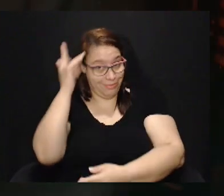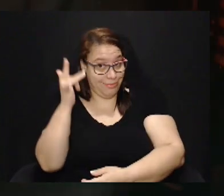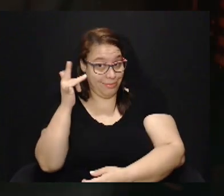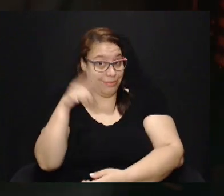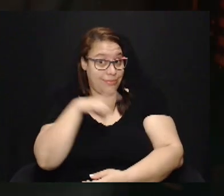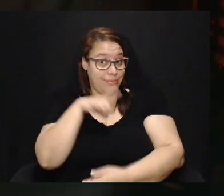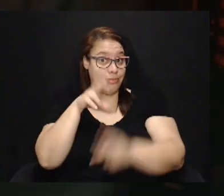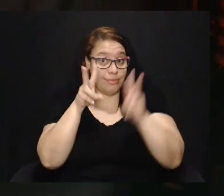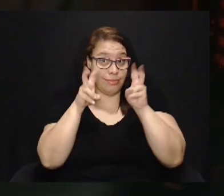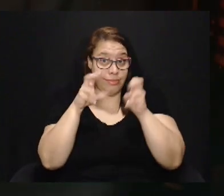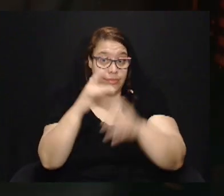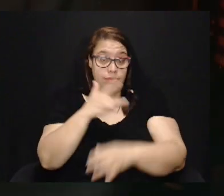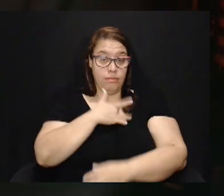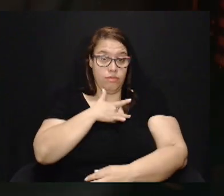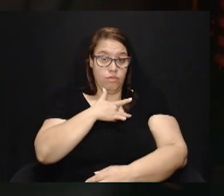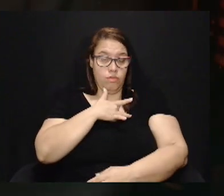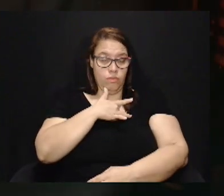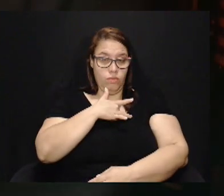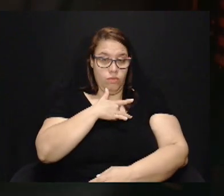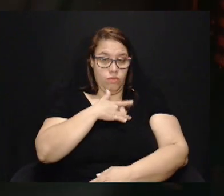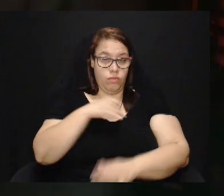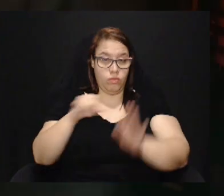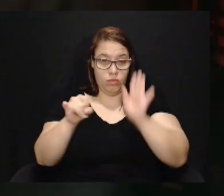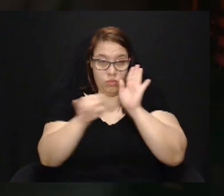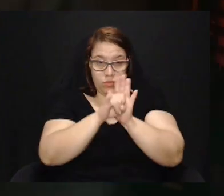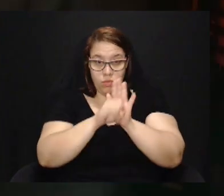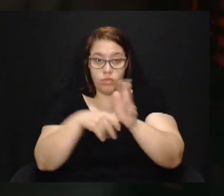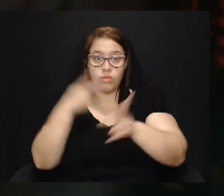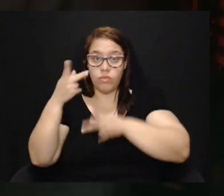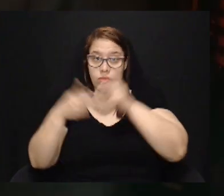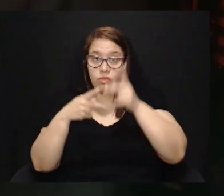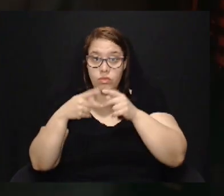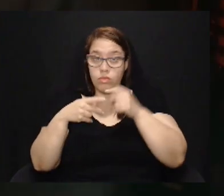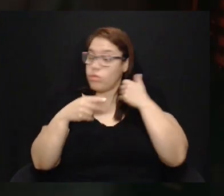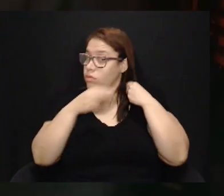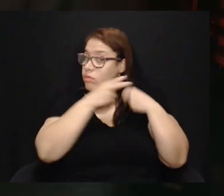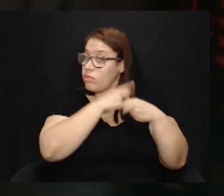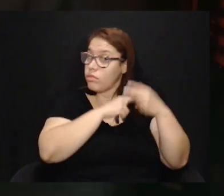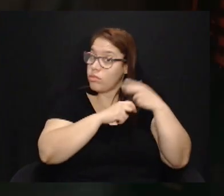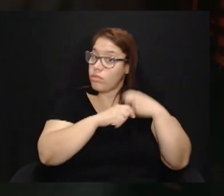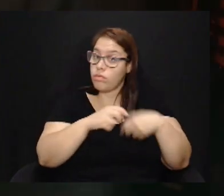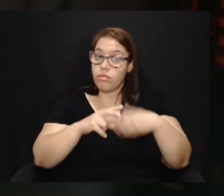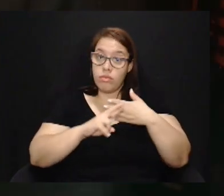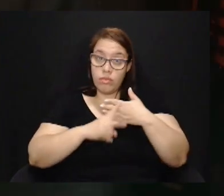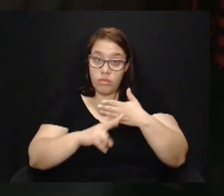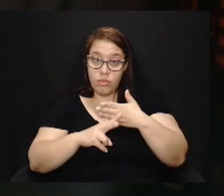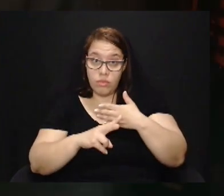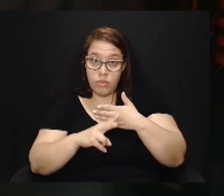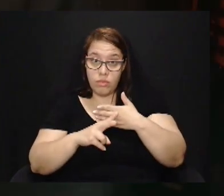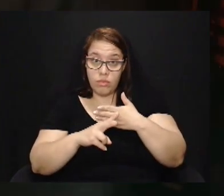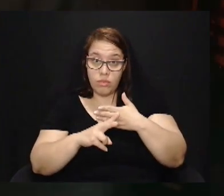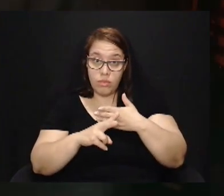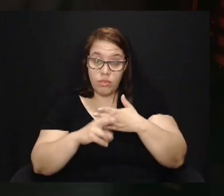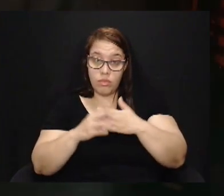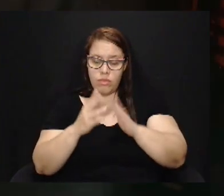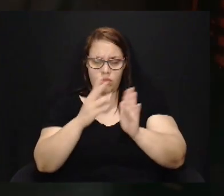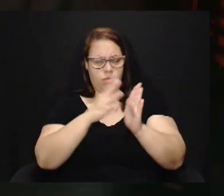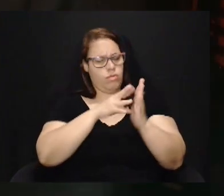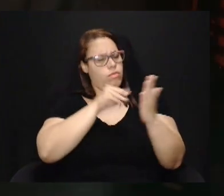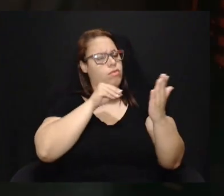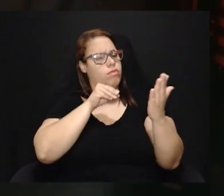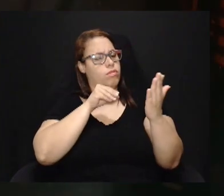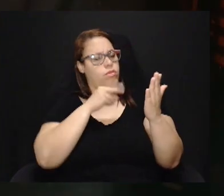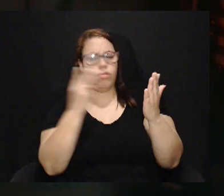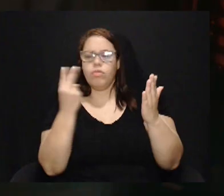toca profundamente a nossa identidade. A gente vai falar de cabelo, reflexo e imagem. Vamos trazer 2 assuntos